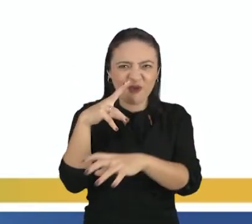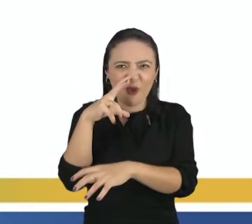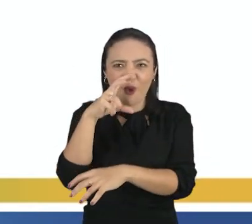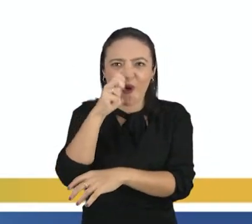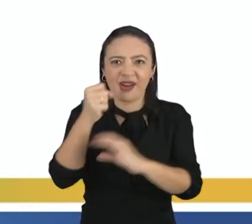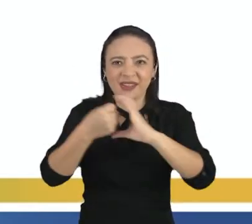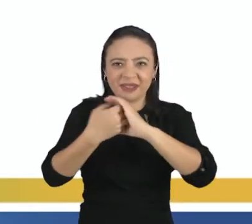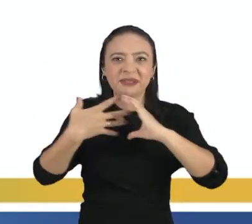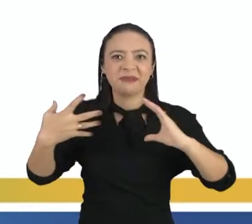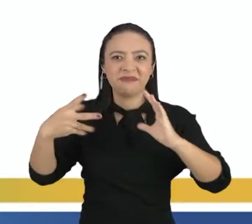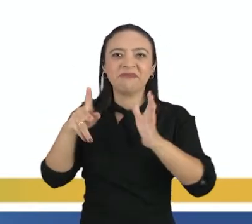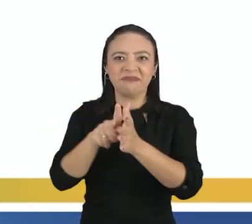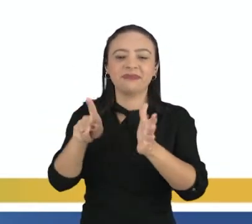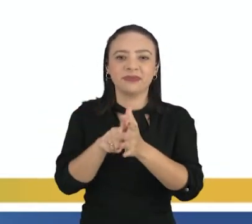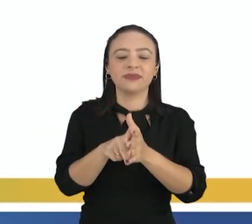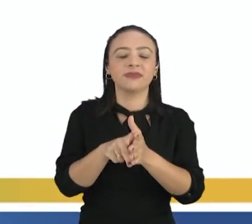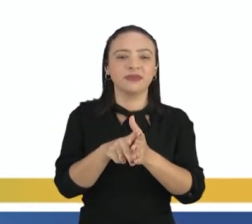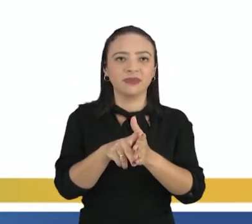é